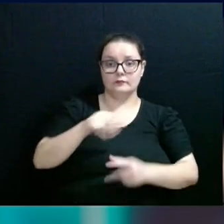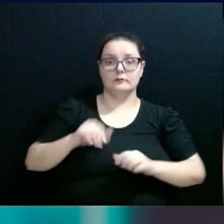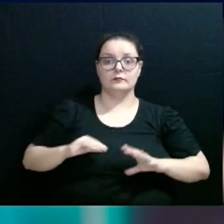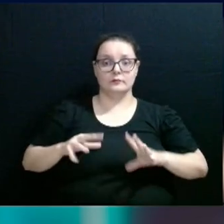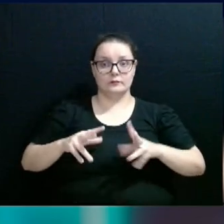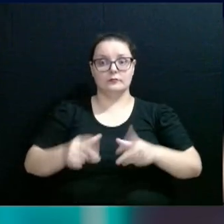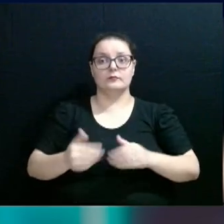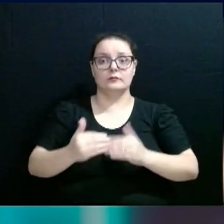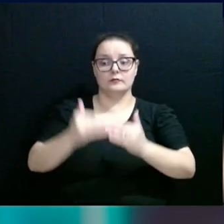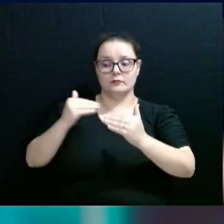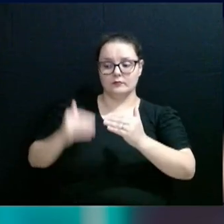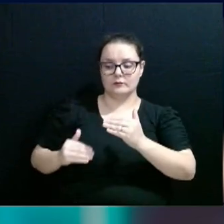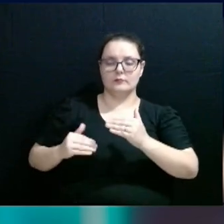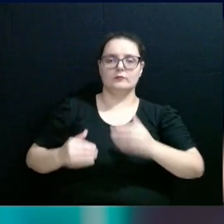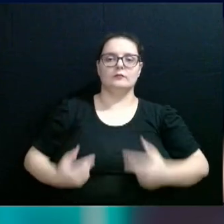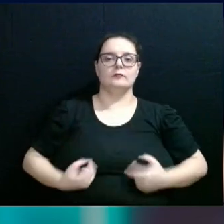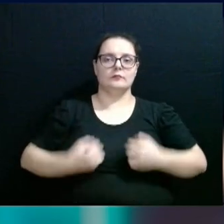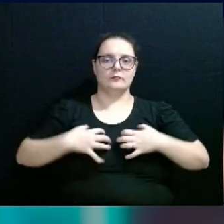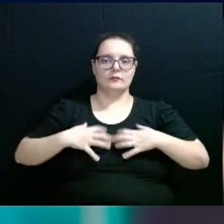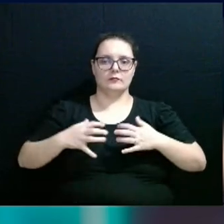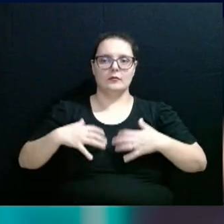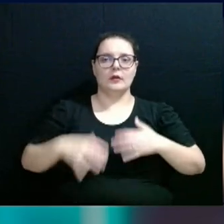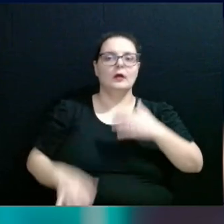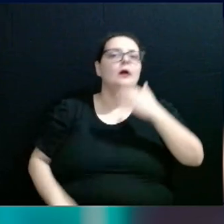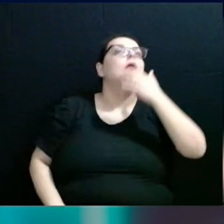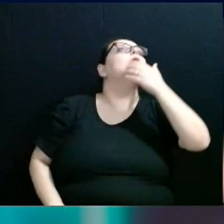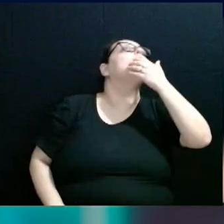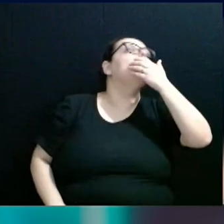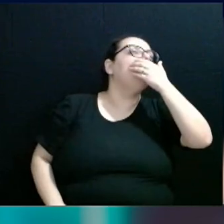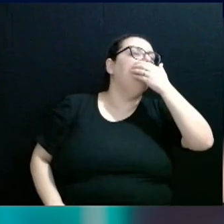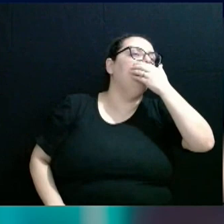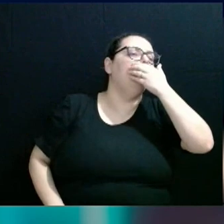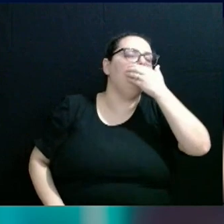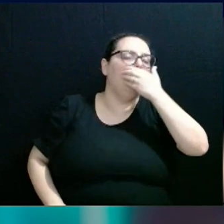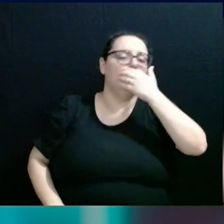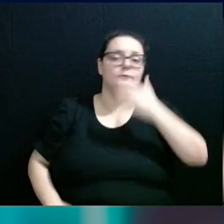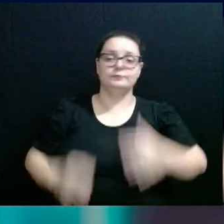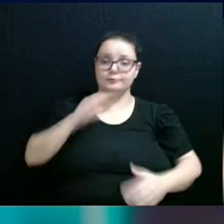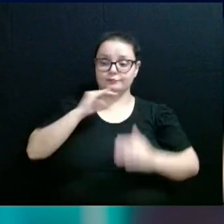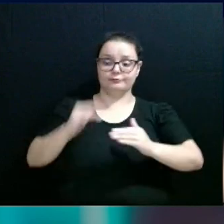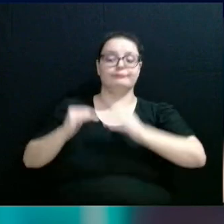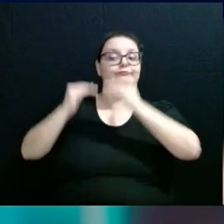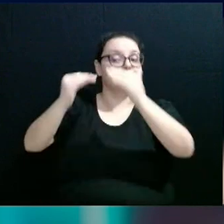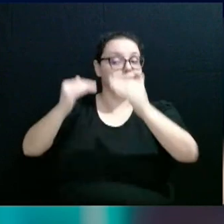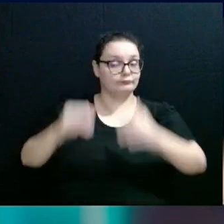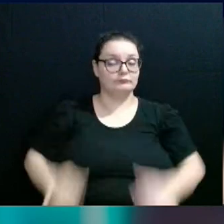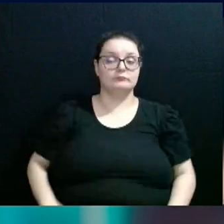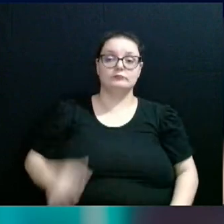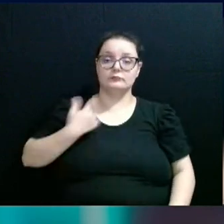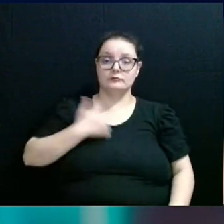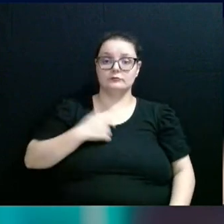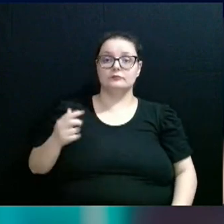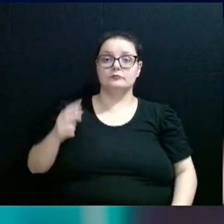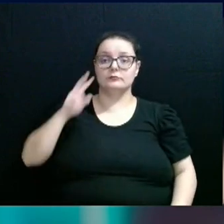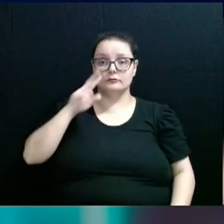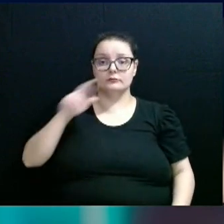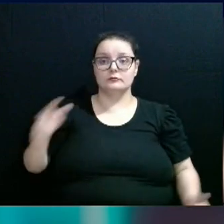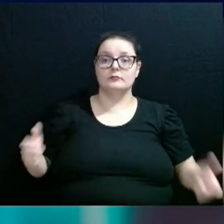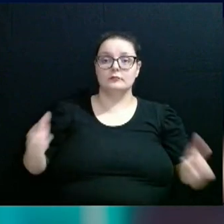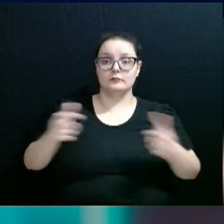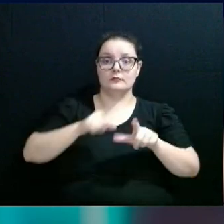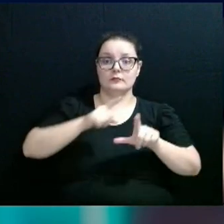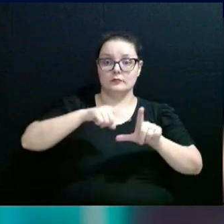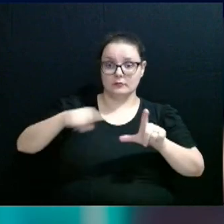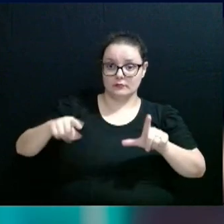de pulmão. Em breve, ele vai passar. A gente tem visto uma diminuição dos índices de